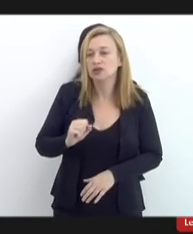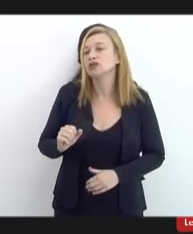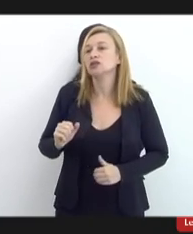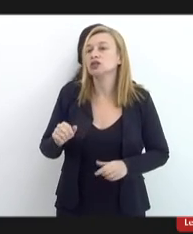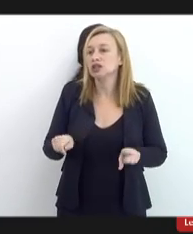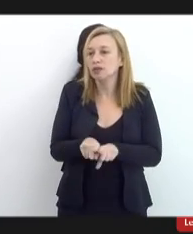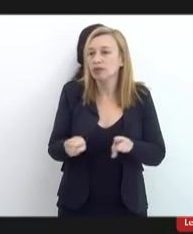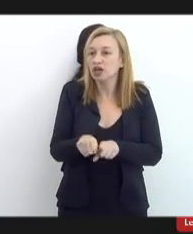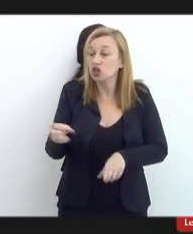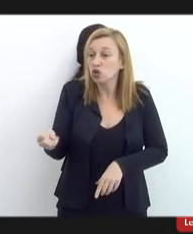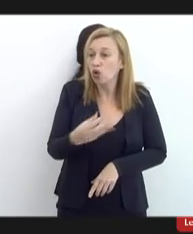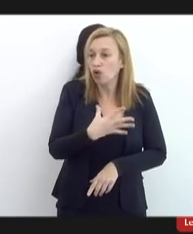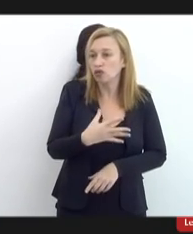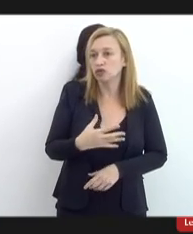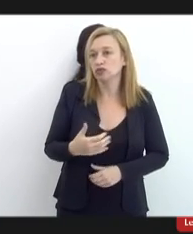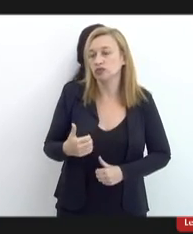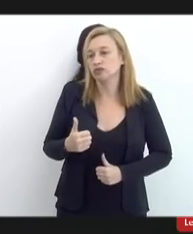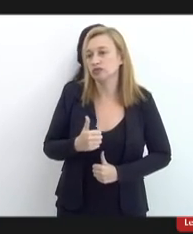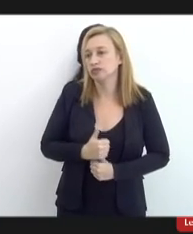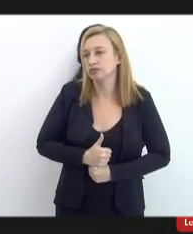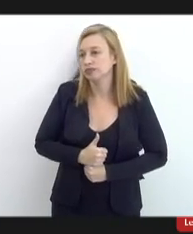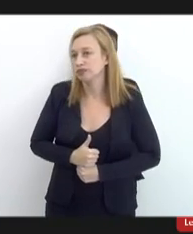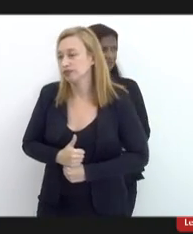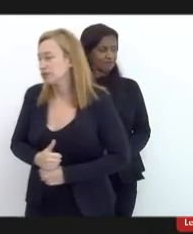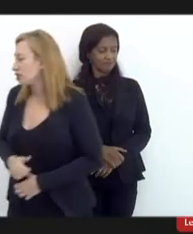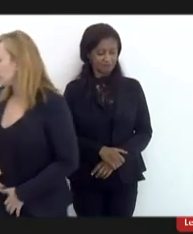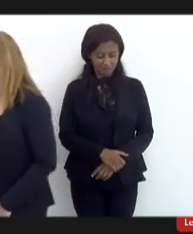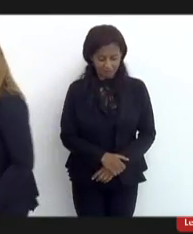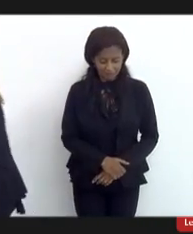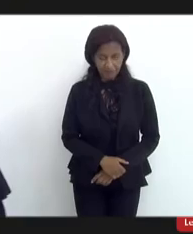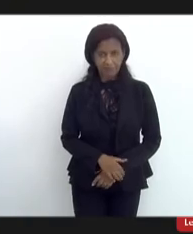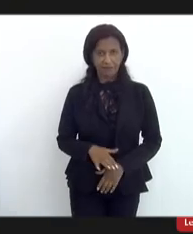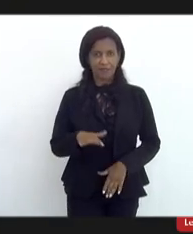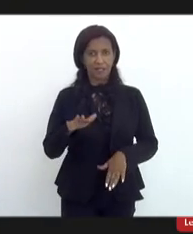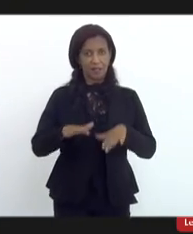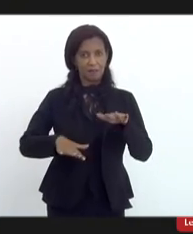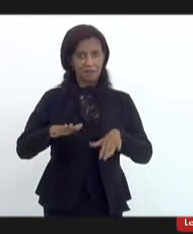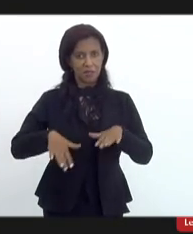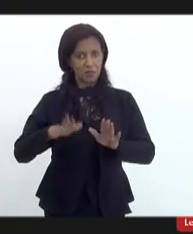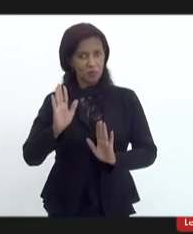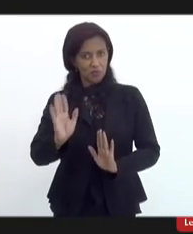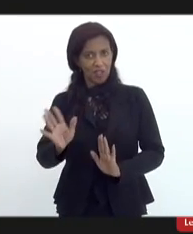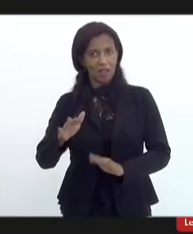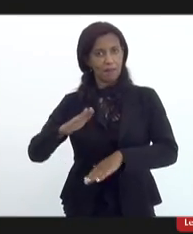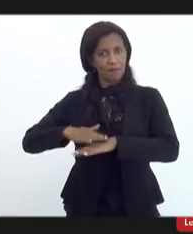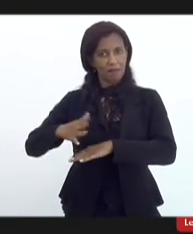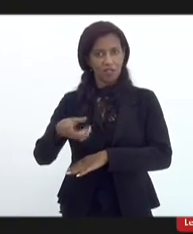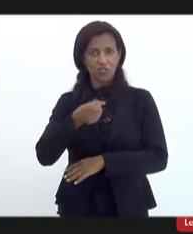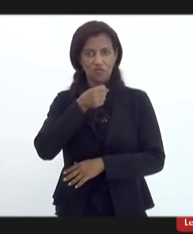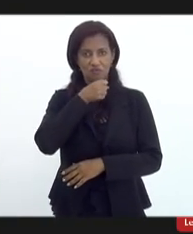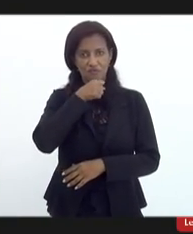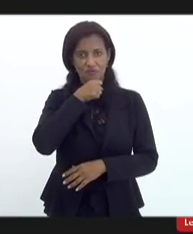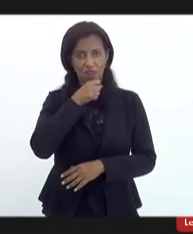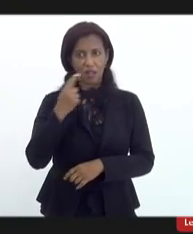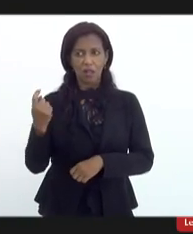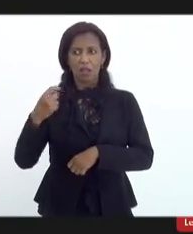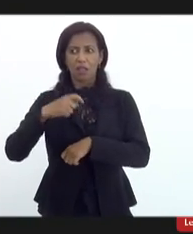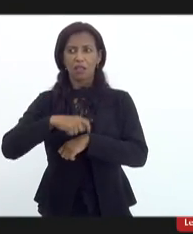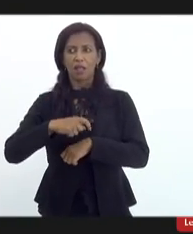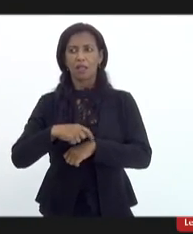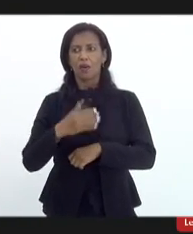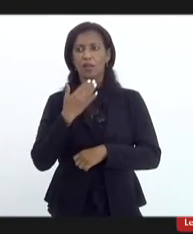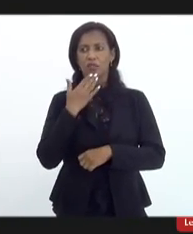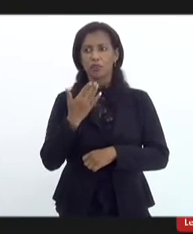novos. Embora eu já seja mais velho, Marta, você ainda é uma menina, mas está na hora da gente